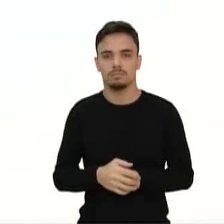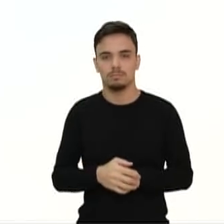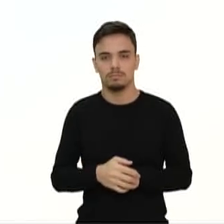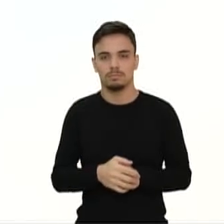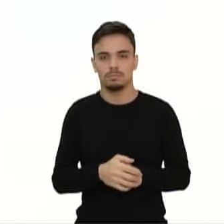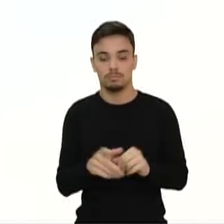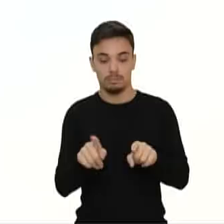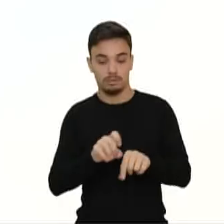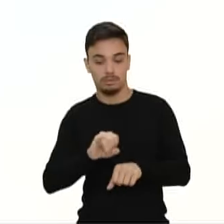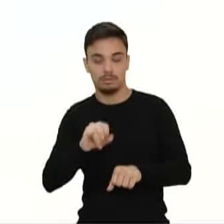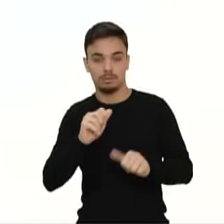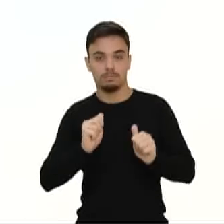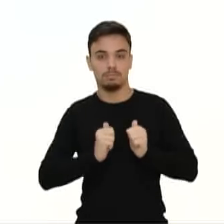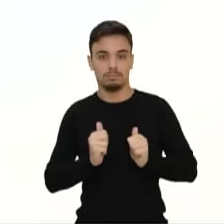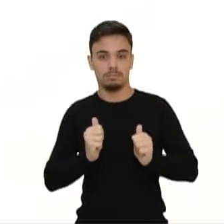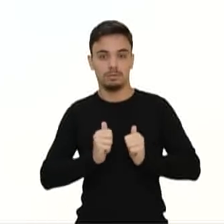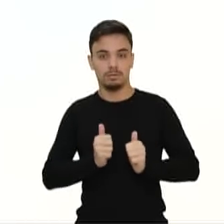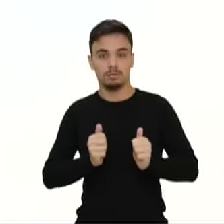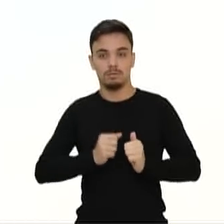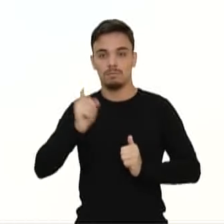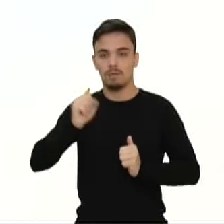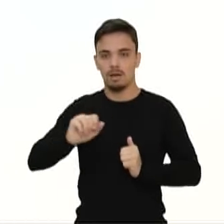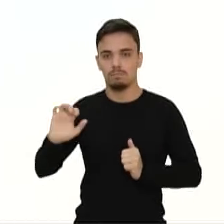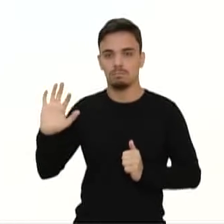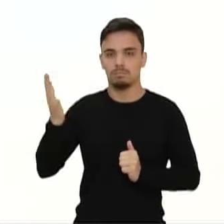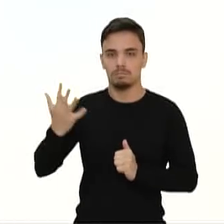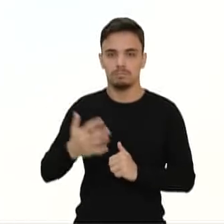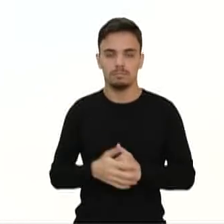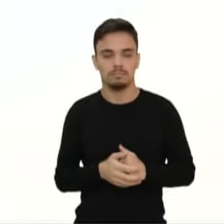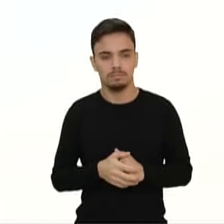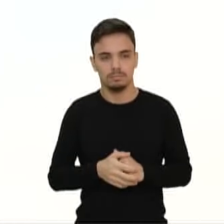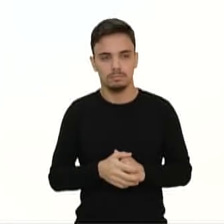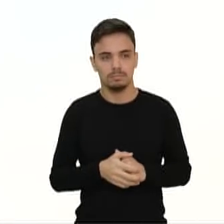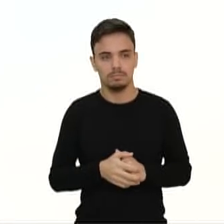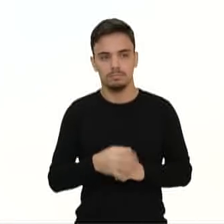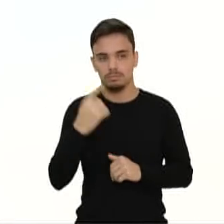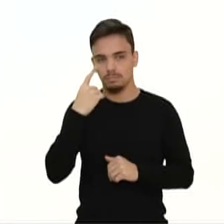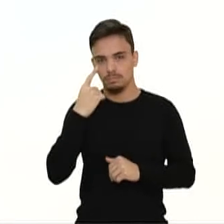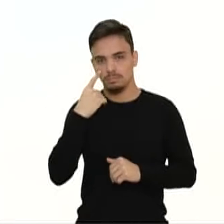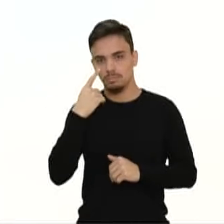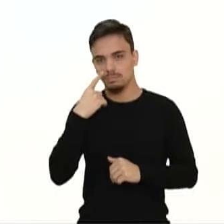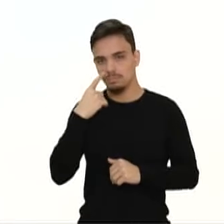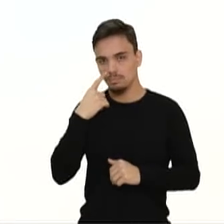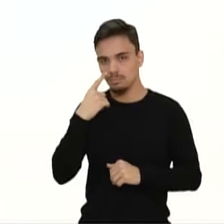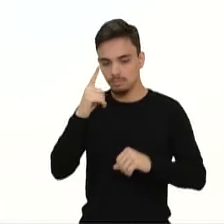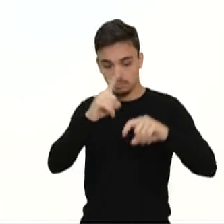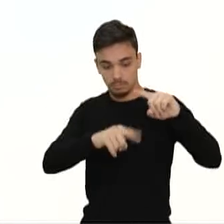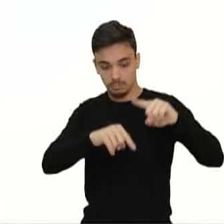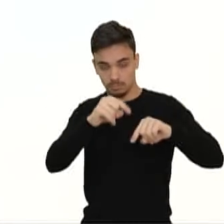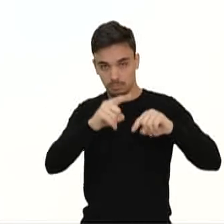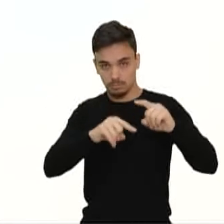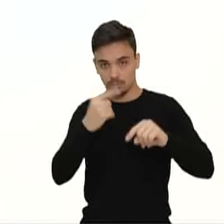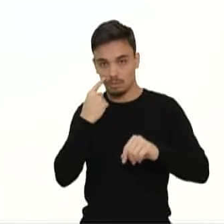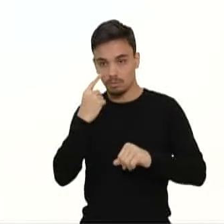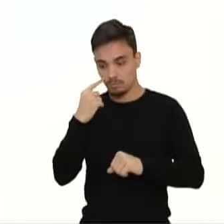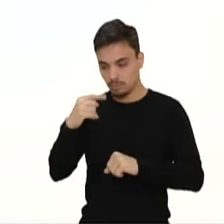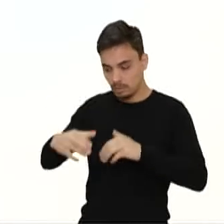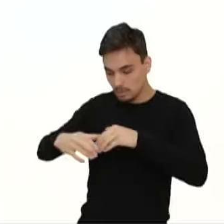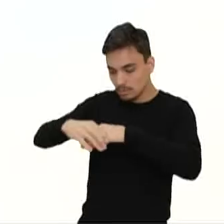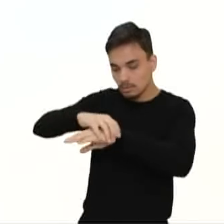passiva, sofre a ação. Então lá, o tênis foi comprado pelo menino. O